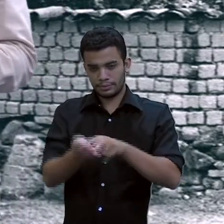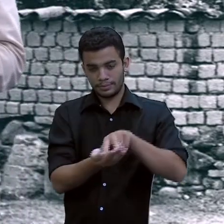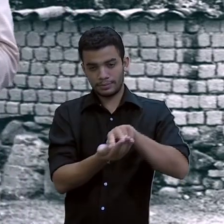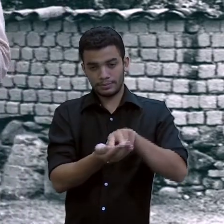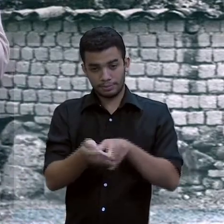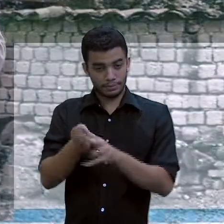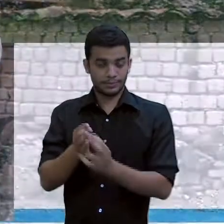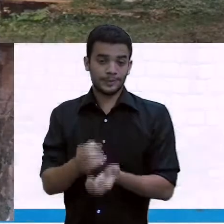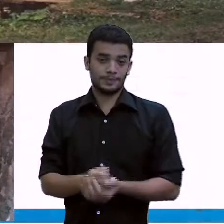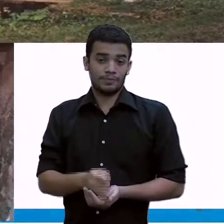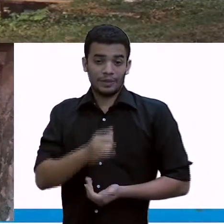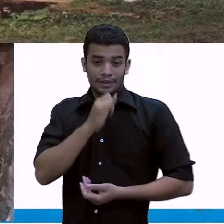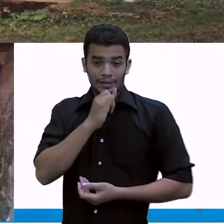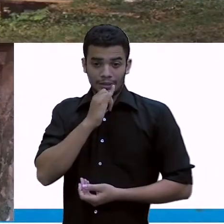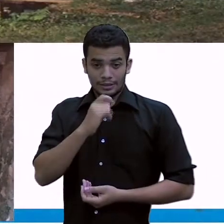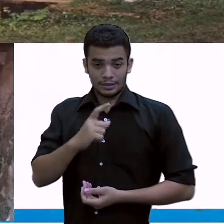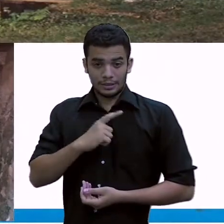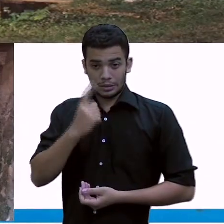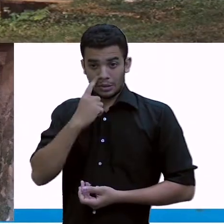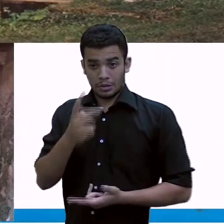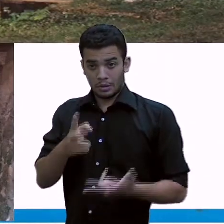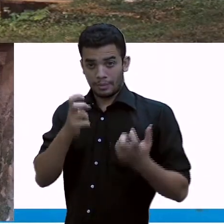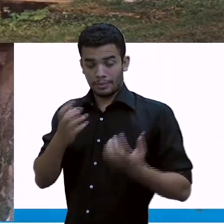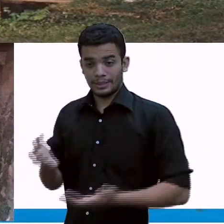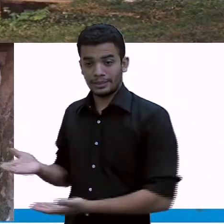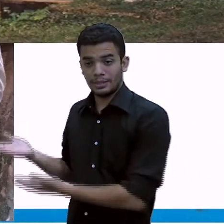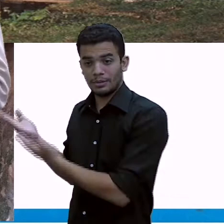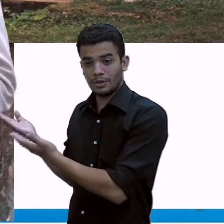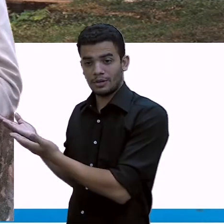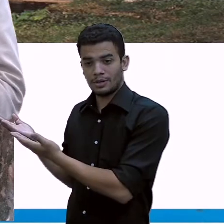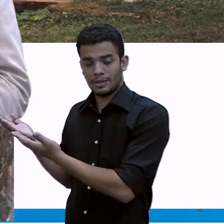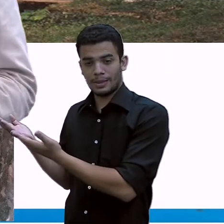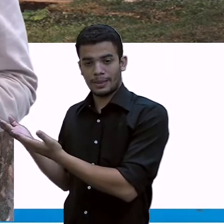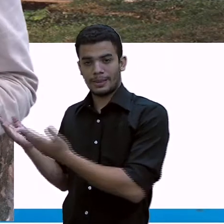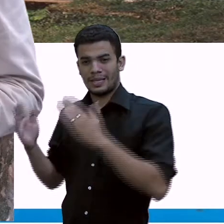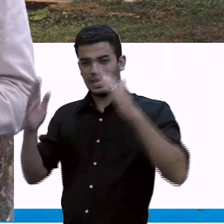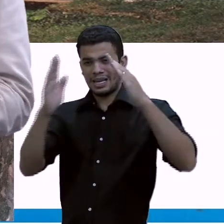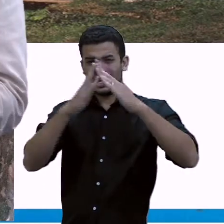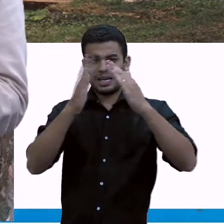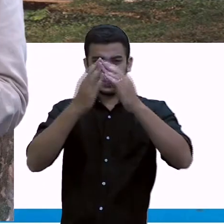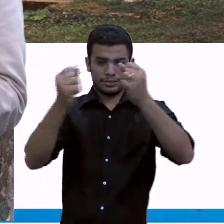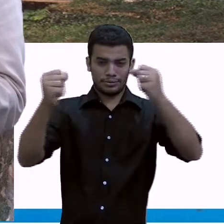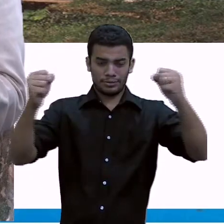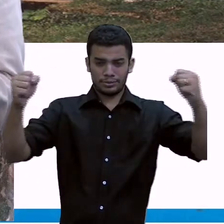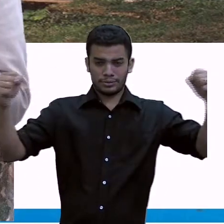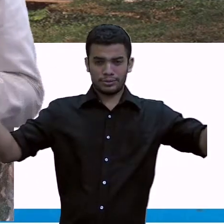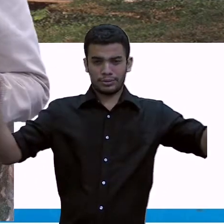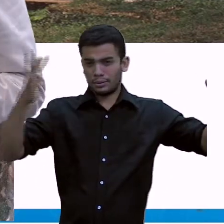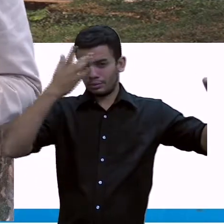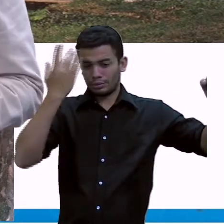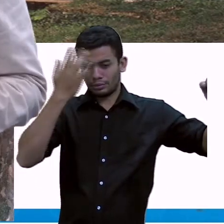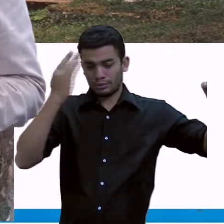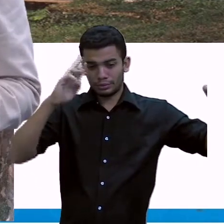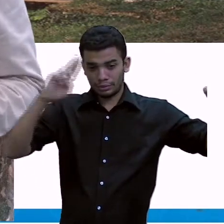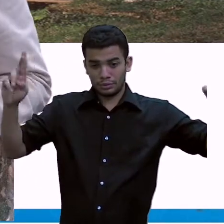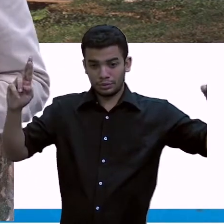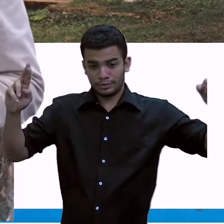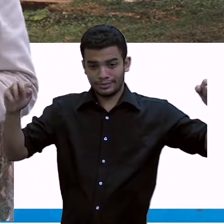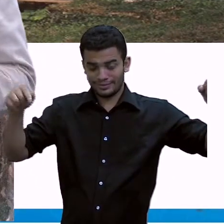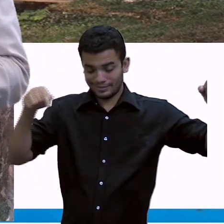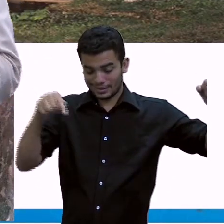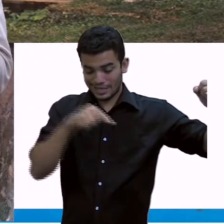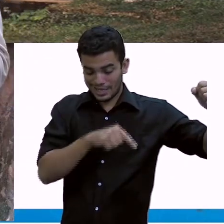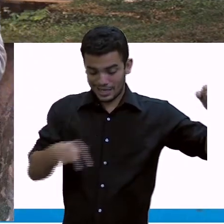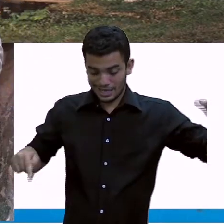das senzalas, isso tempo depois que elas foram construídas. E por medida de segurança contra os ataques indígenas